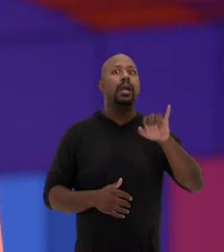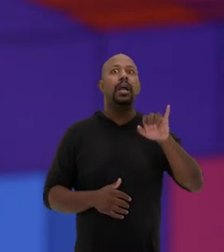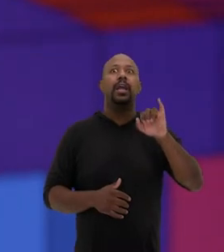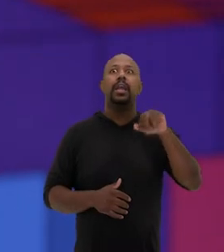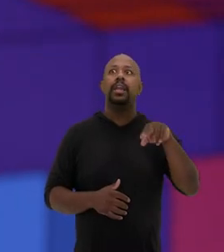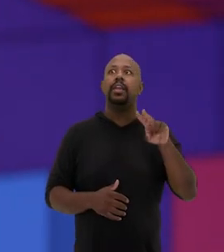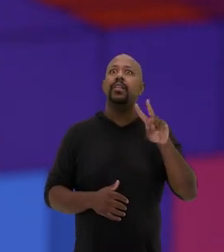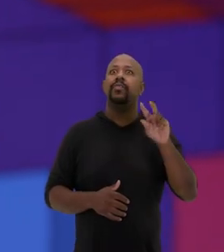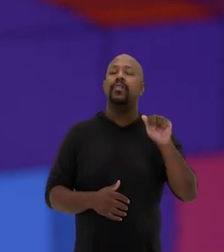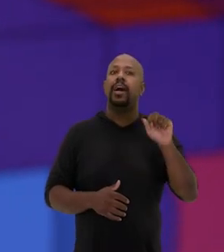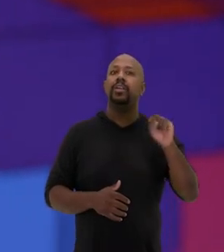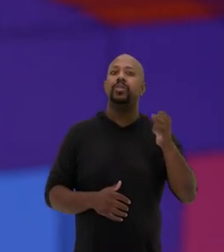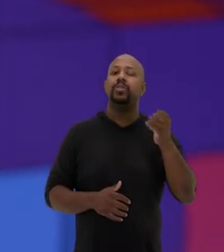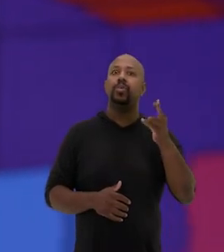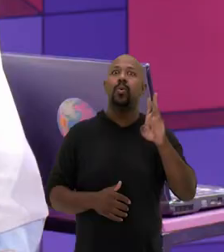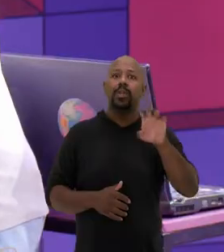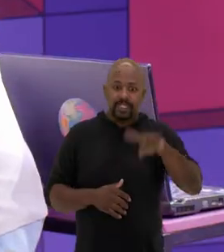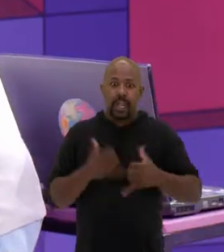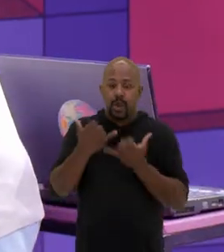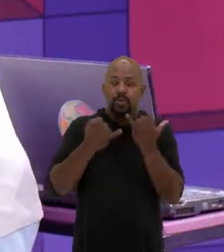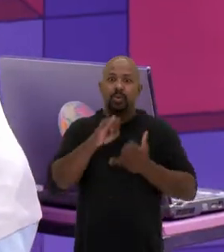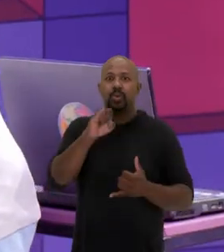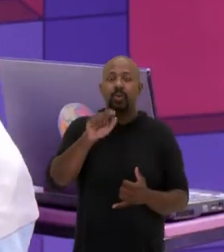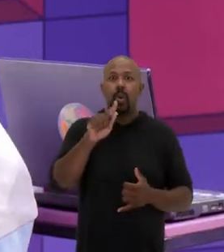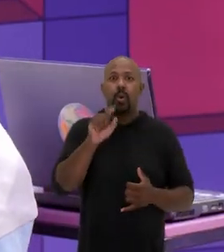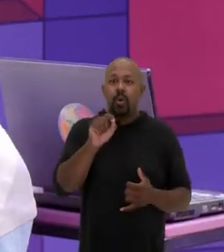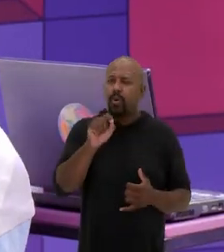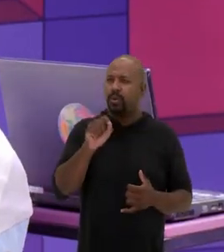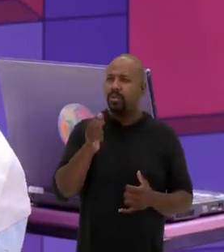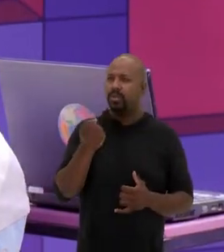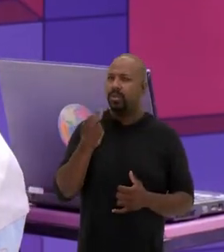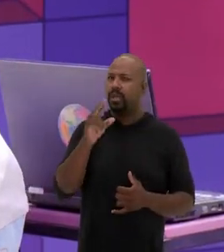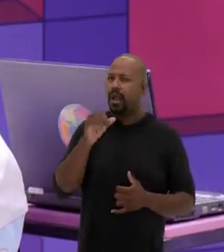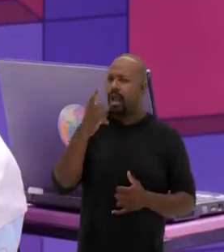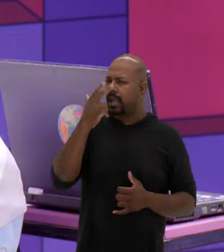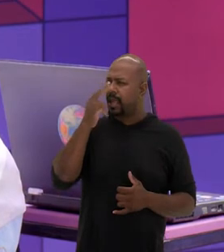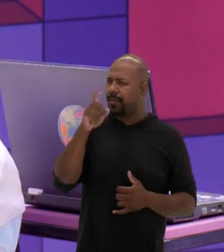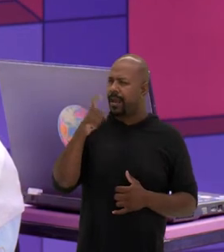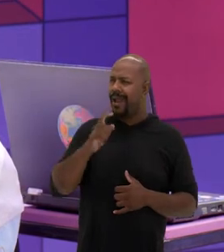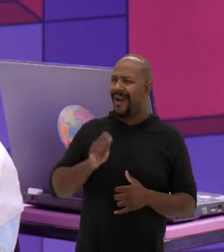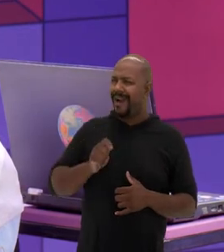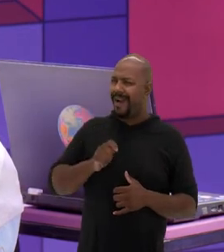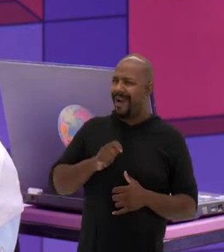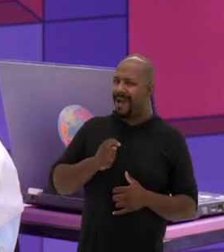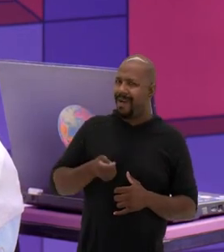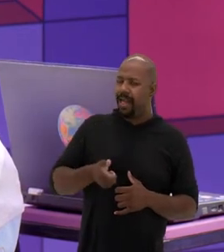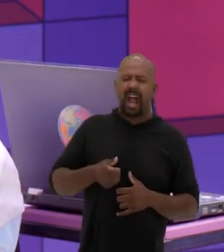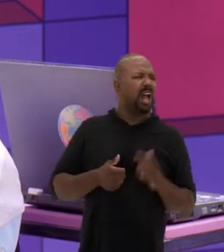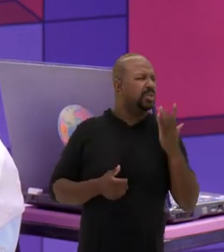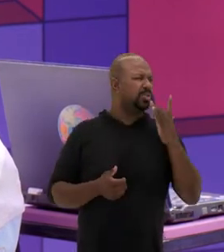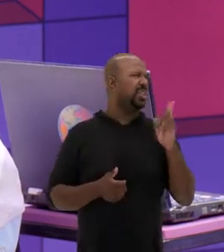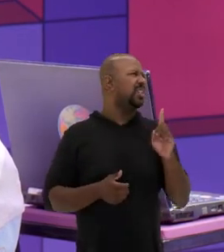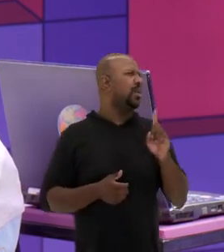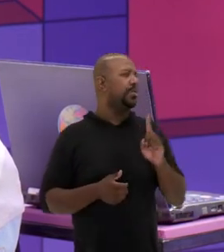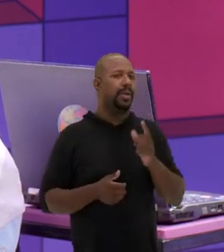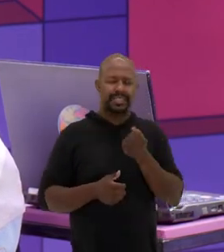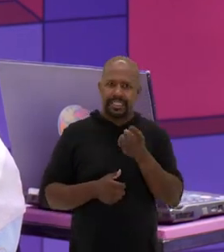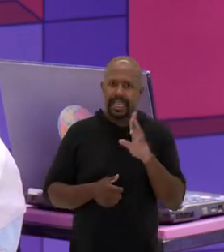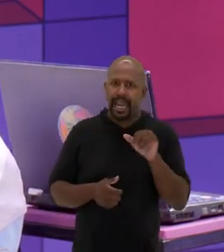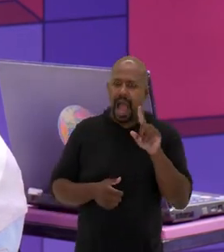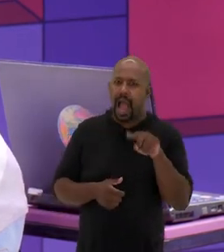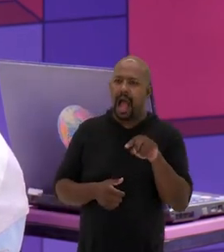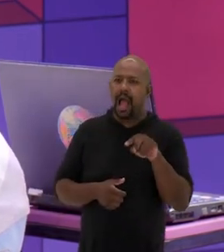Invadiu! Azores! Claro, claro, é o jogo! Será que é uma pegadinha? Acho que não. Mas